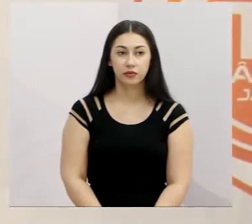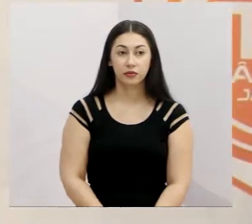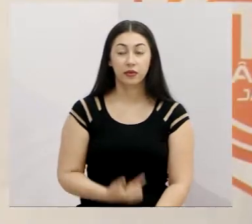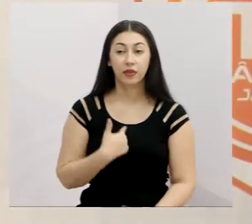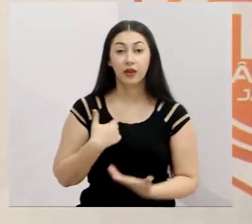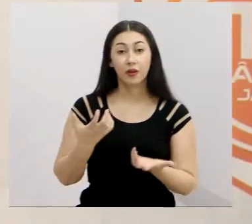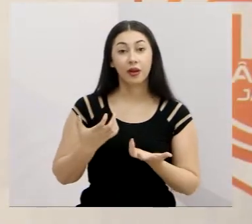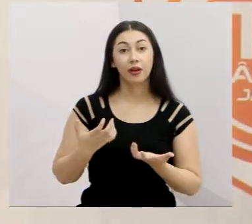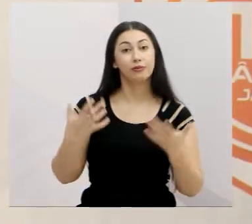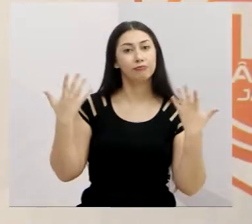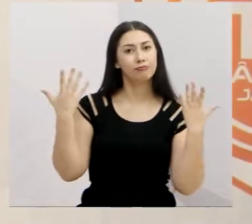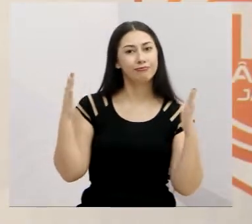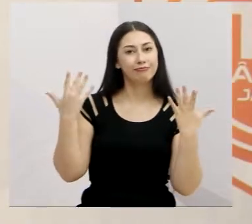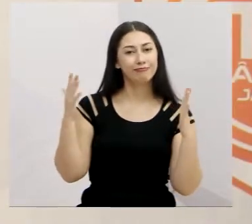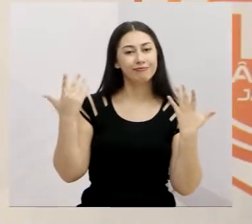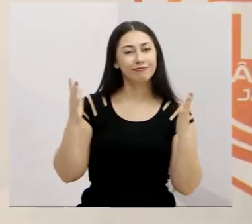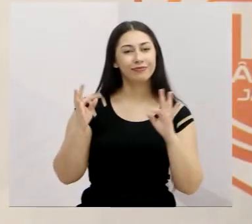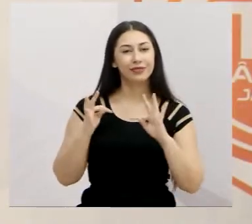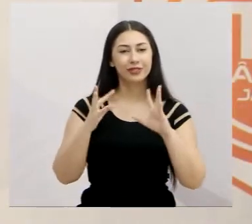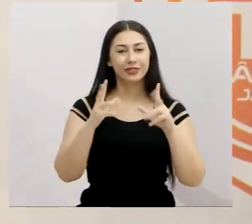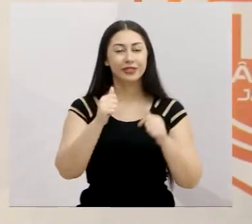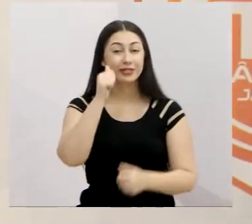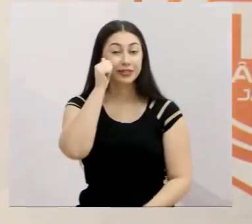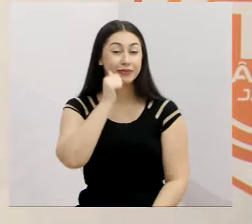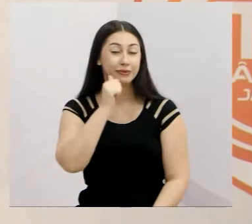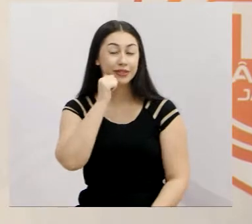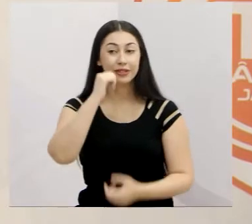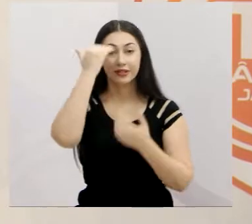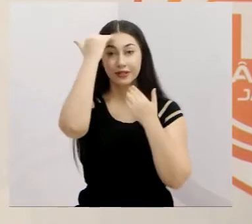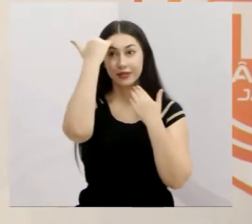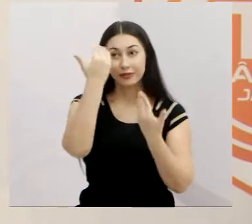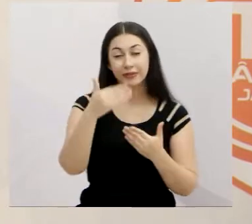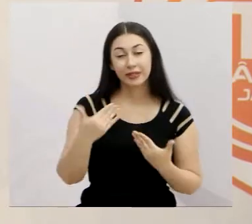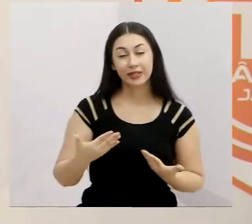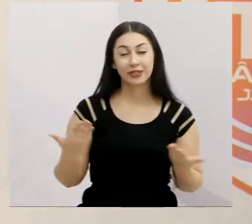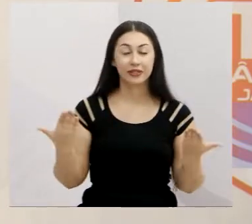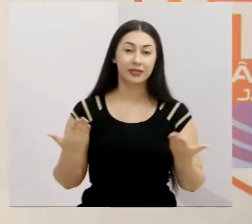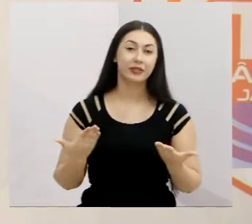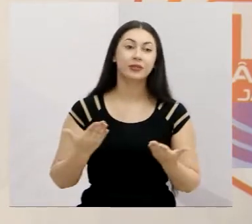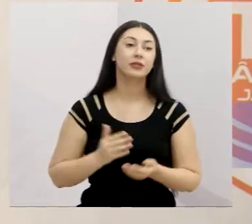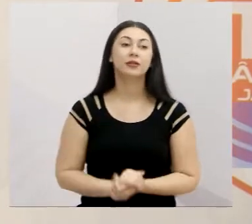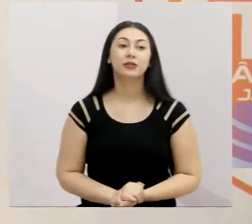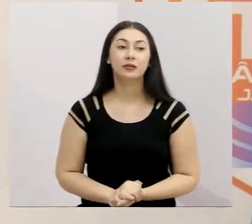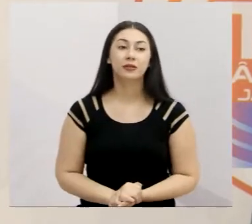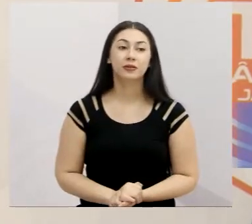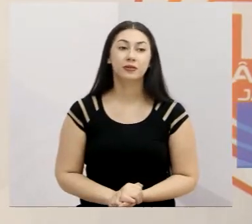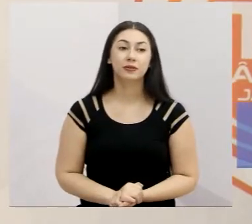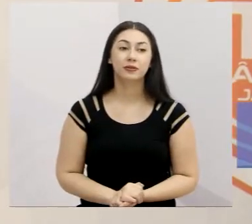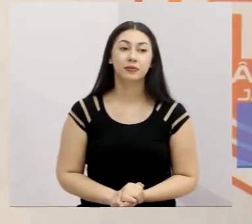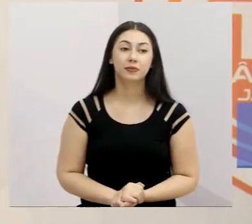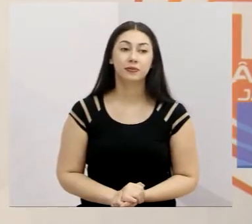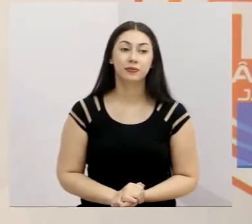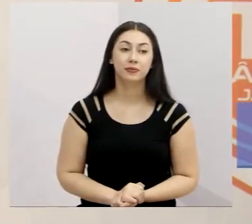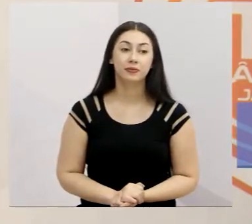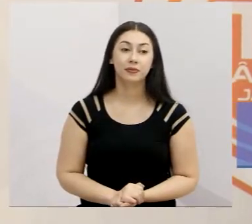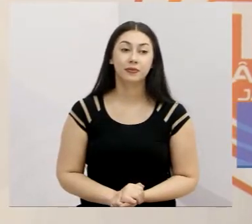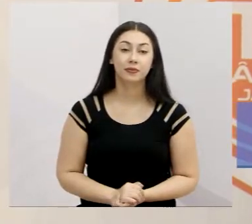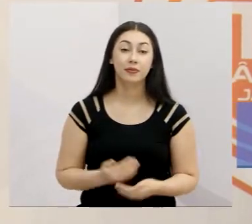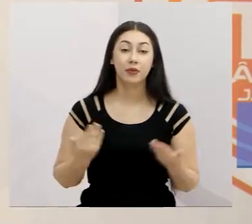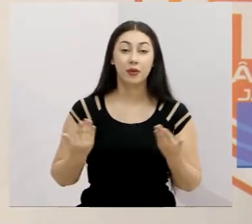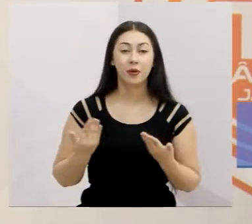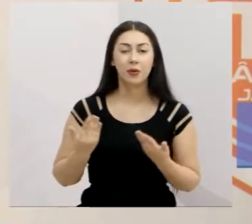e eu quero parabenizar a todas as mulheres homenageadas nesta data e serão um